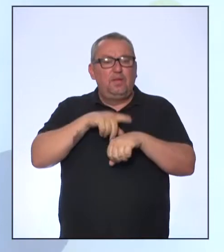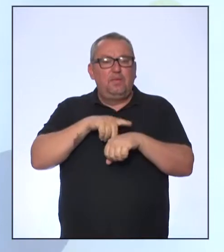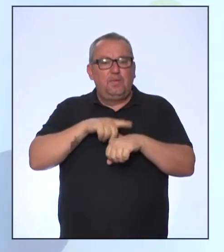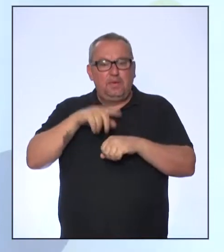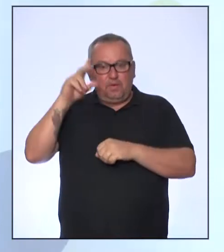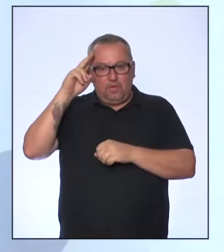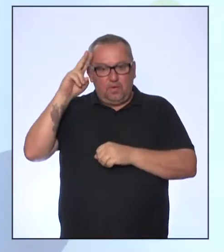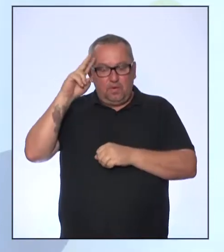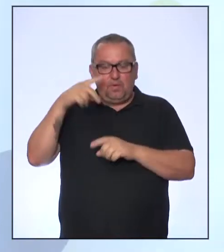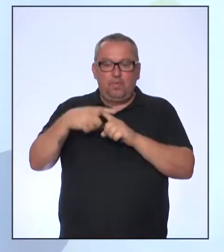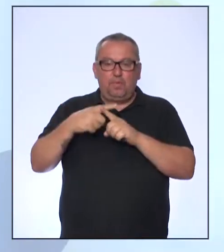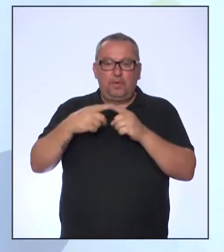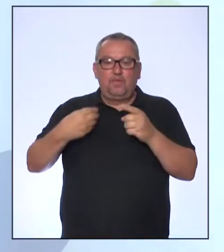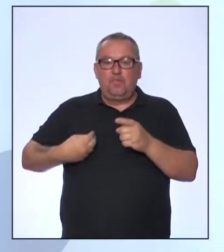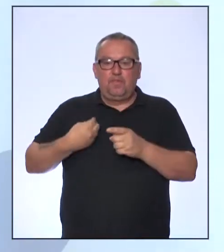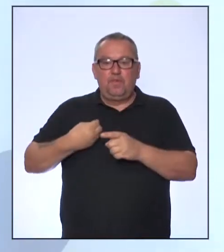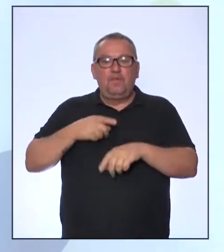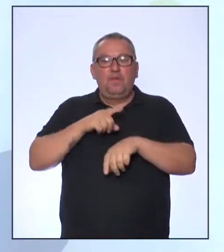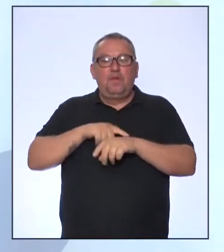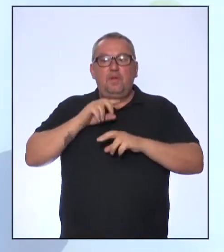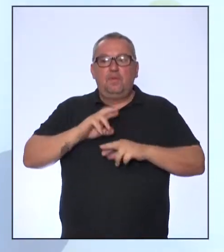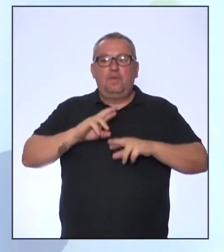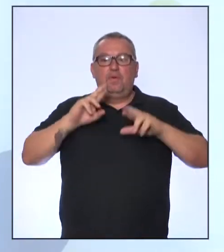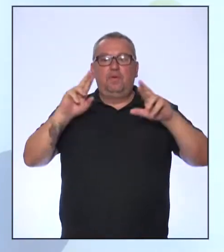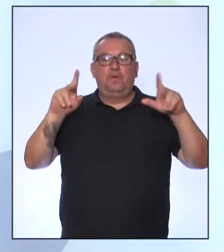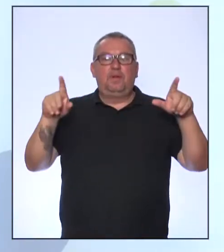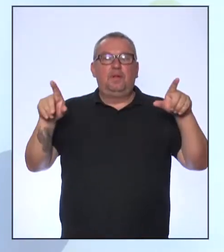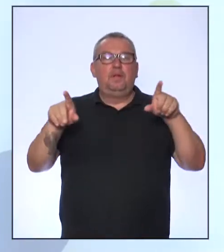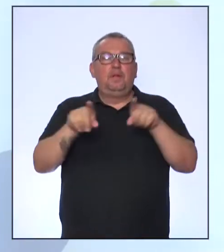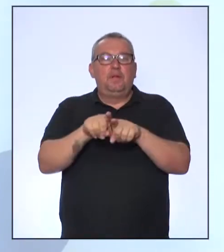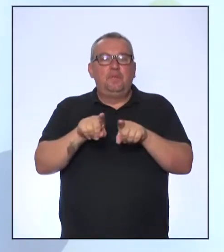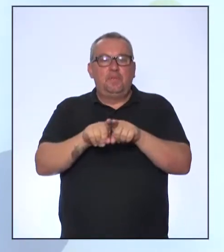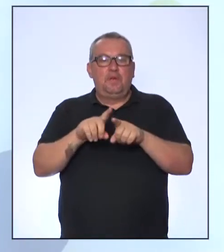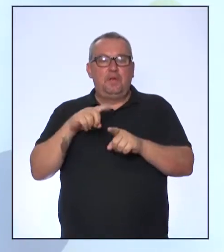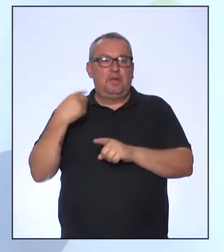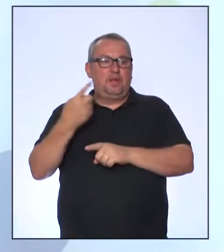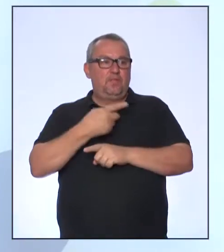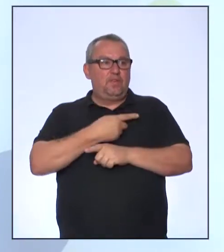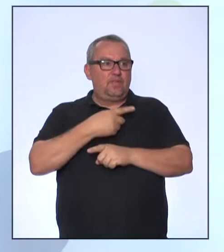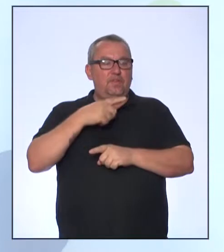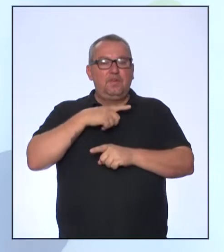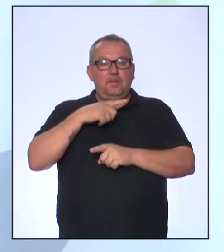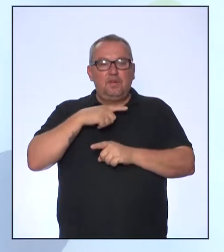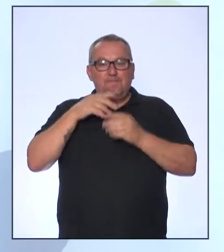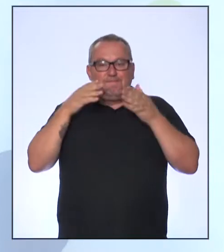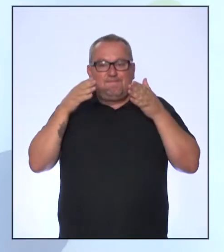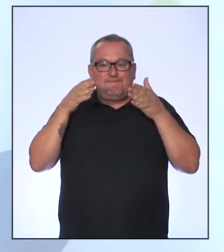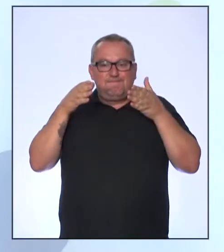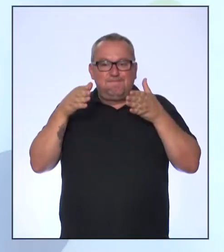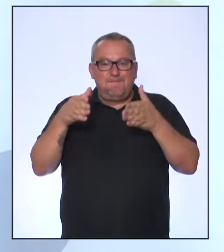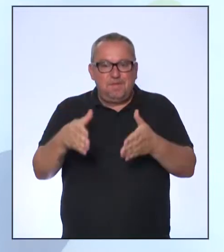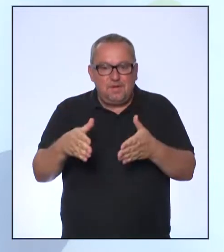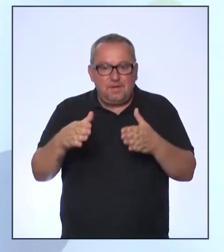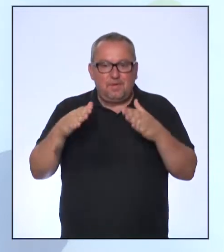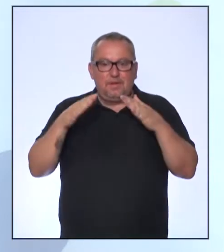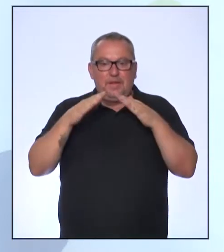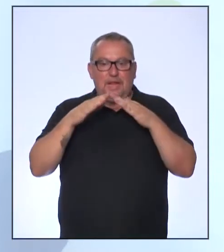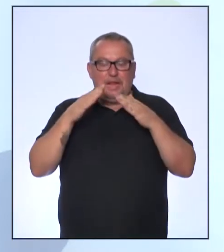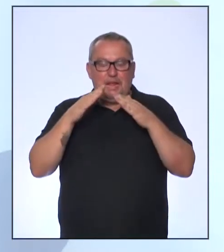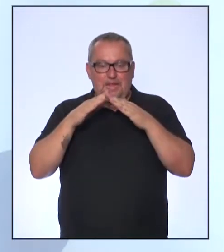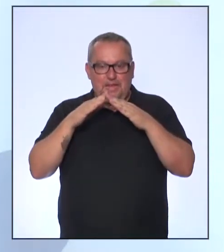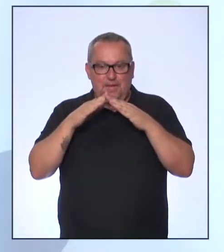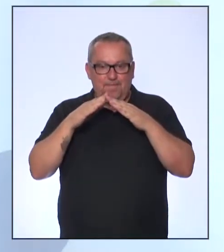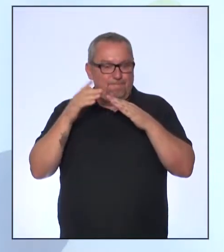histórico? Porque a gente vive um momento diferente e que a gente está concentrado em casa, que a gente não consegue